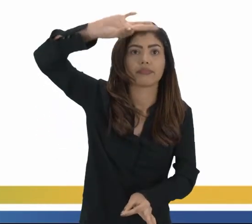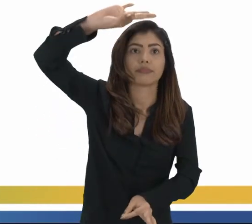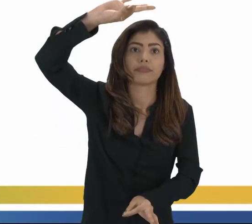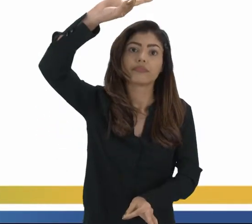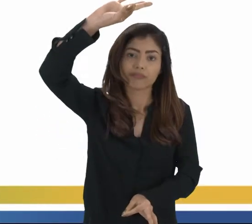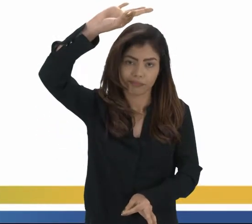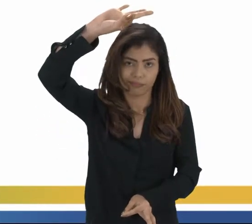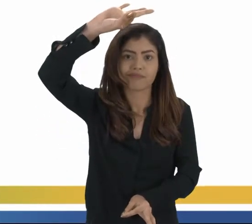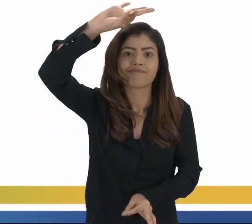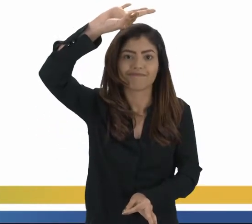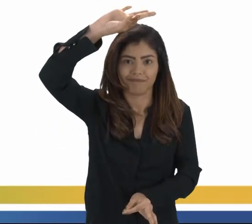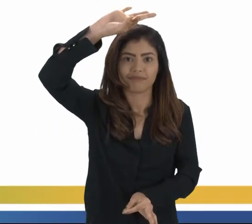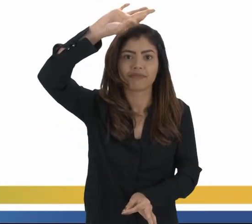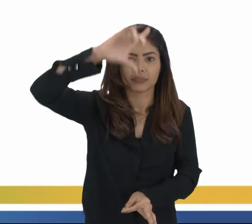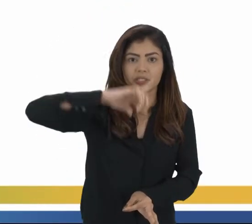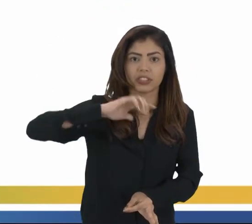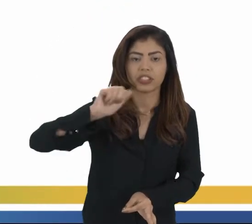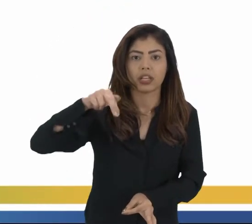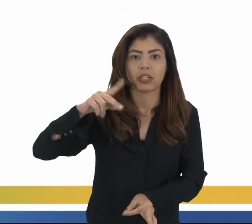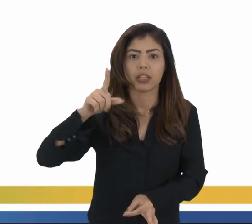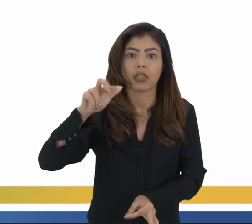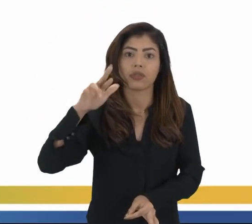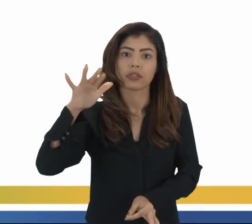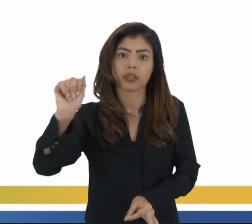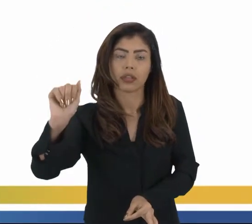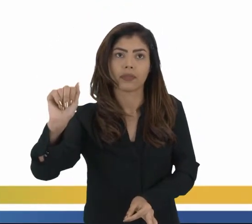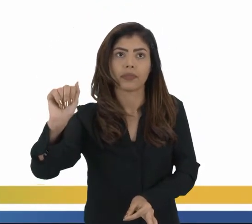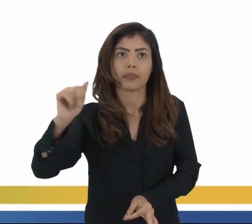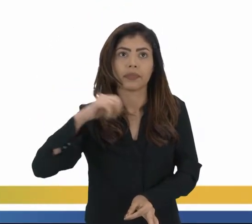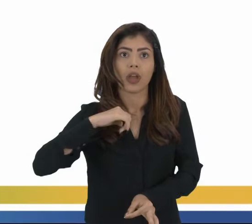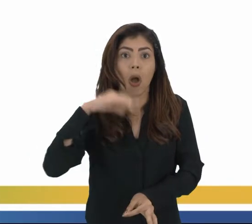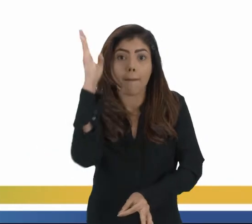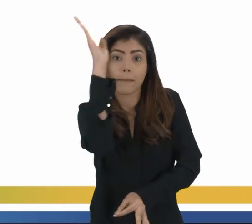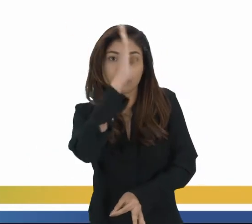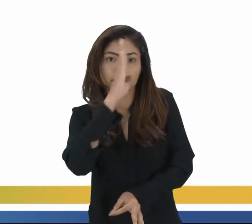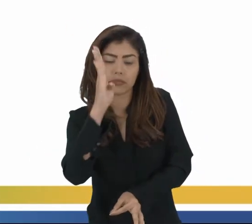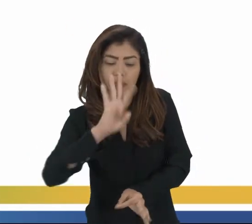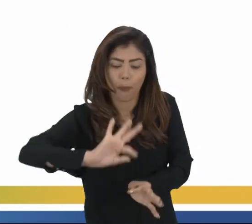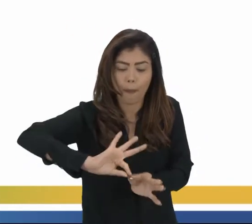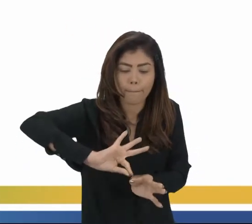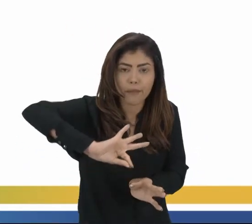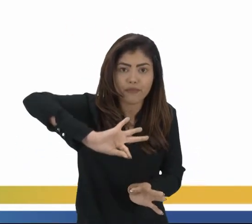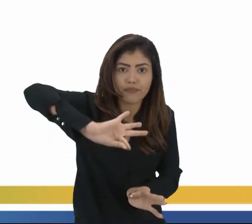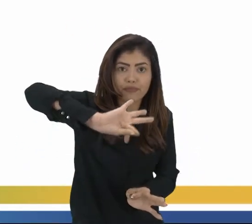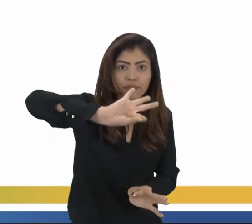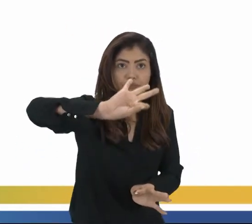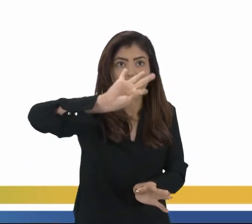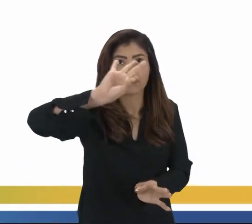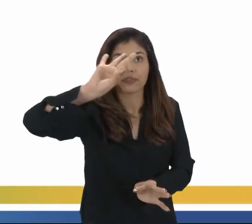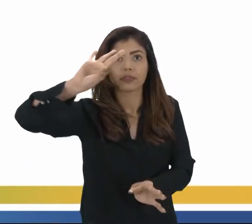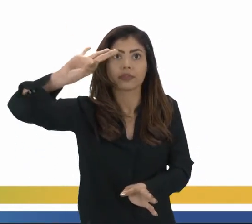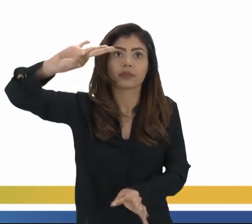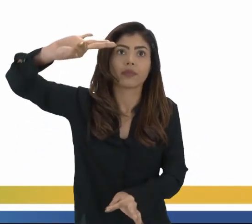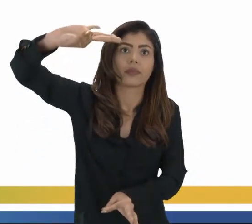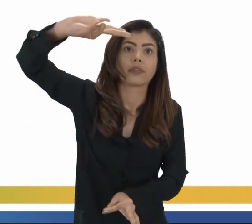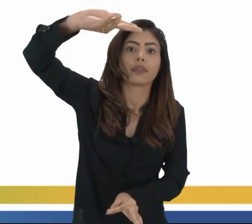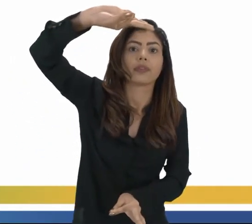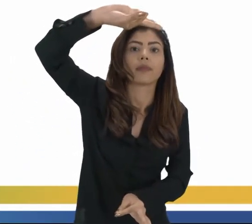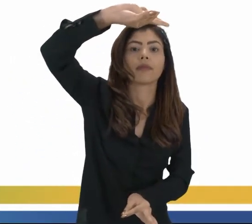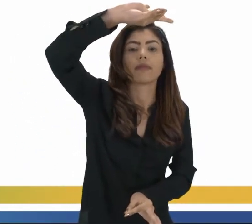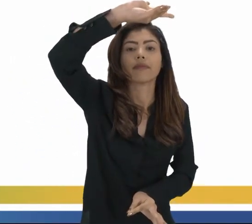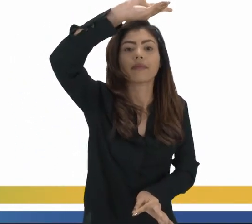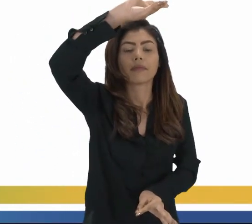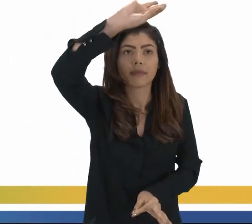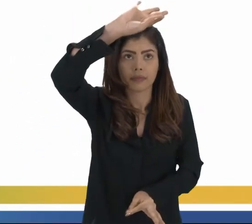da Espanha, da região de Andalucia. Percorre o litoral brasileiro, dá a volta e sobe pela